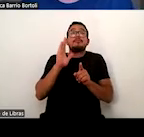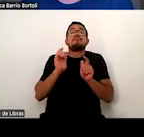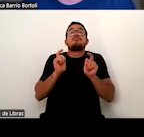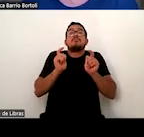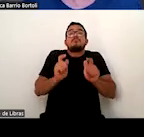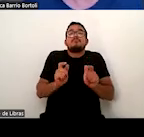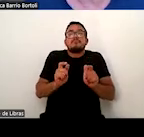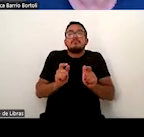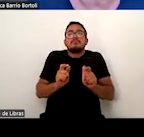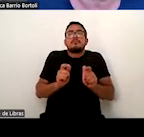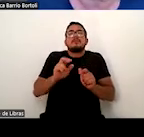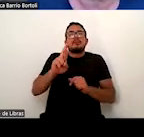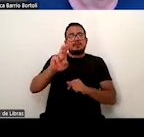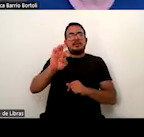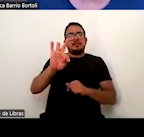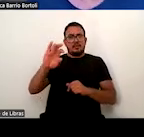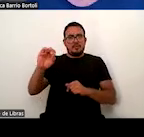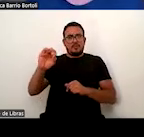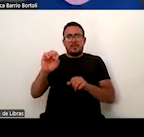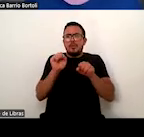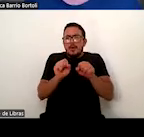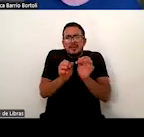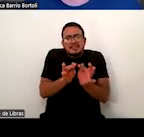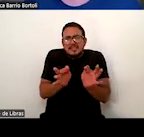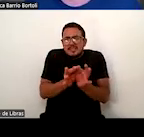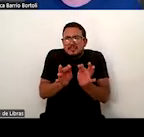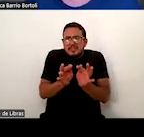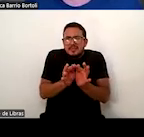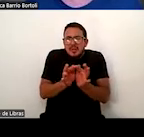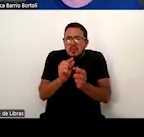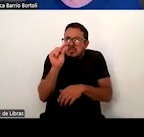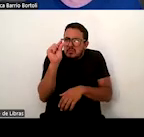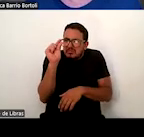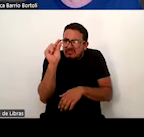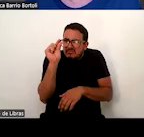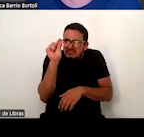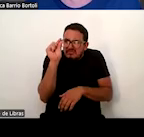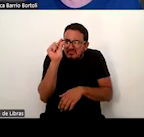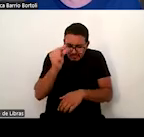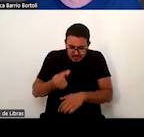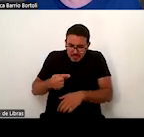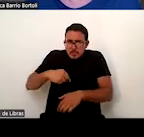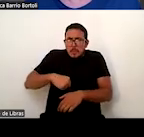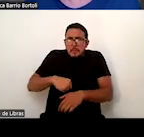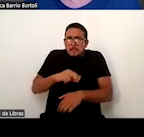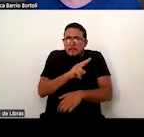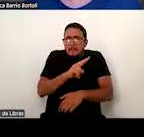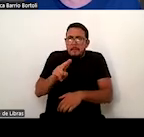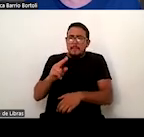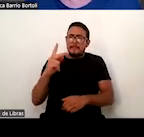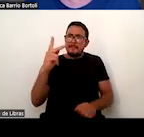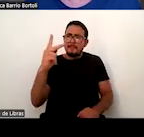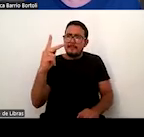lesão bem pequenininha, como se fosse uma verruga, que a gente chama de pólipo, tá? Então, esse pólipo, inicialmente, ele vai crescendo para a luz